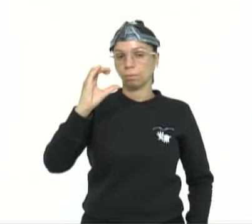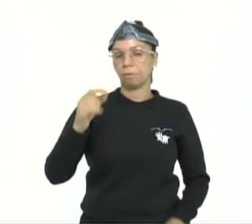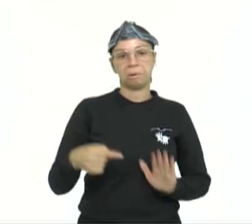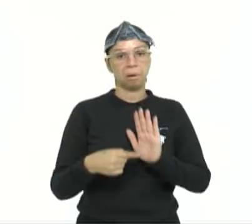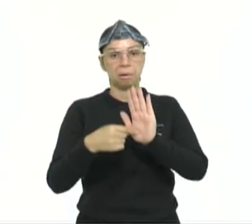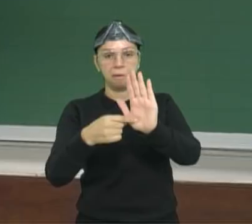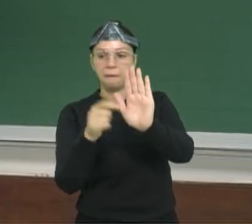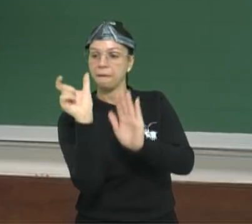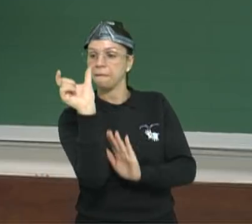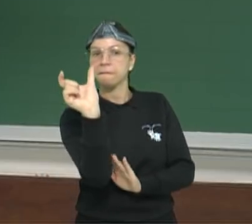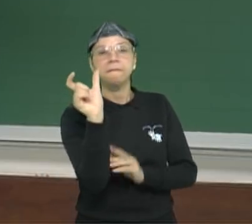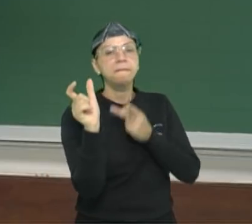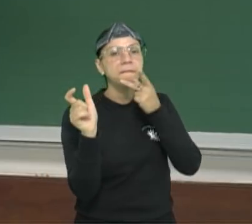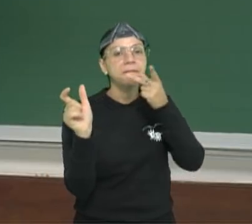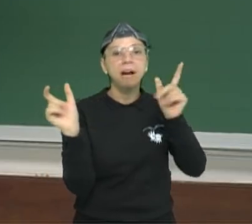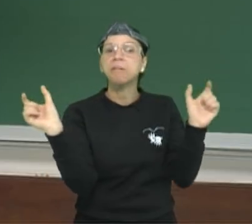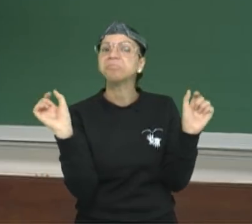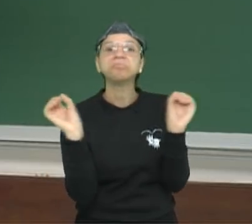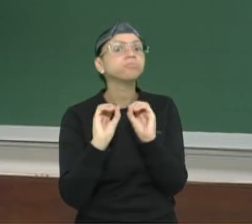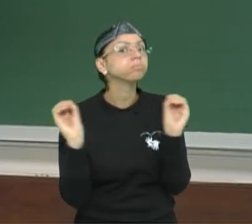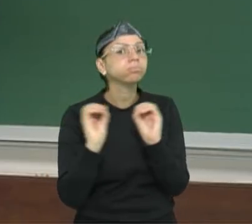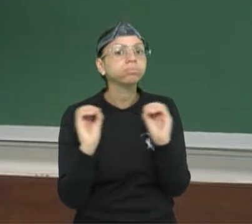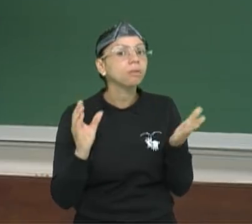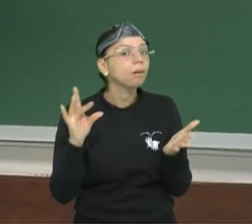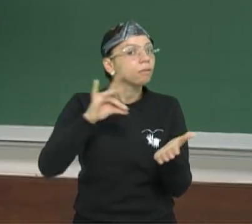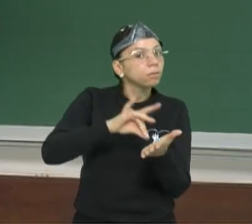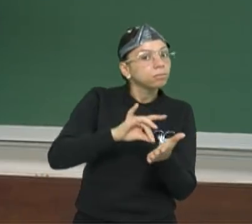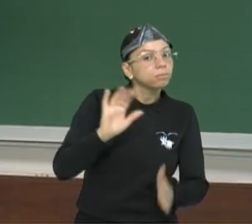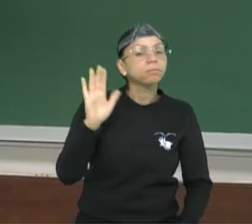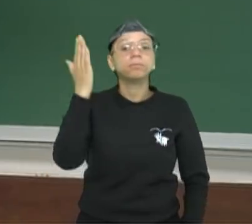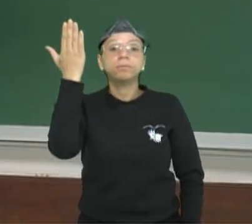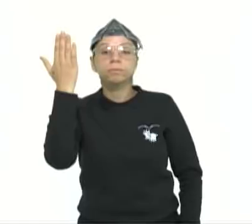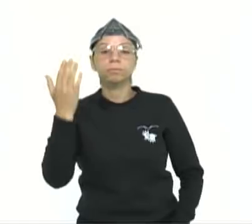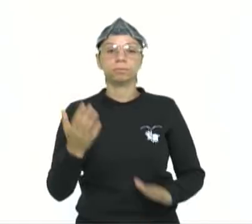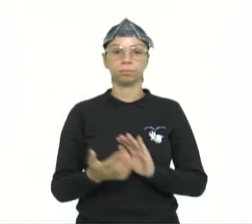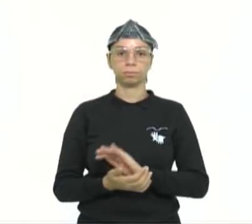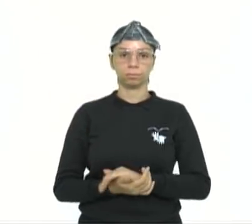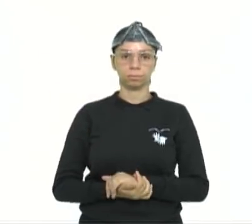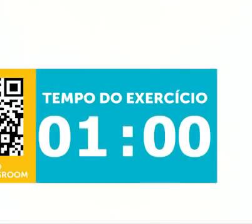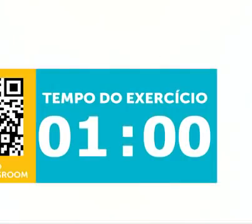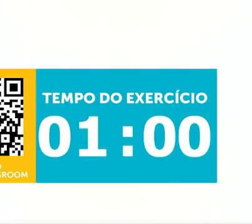apresentar falas. O que você acha? Verdadeiro ou falso? Vamos lá?